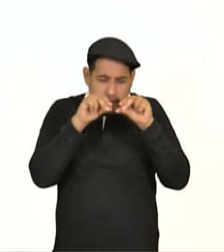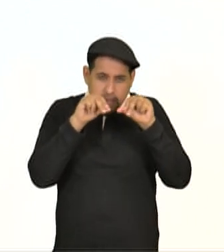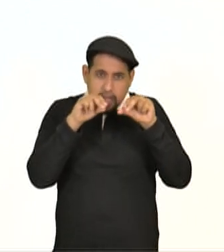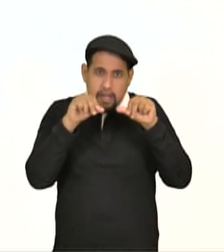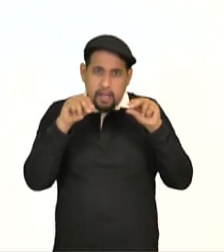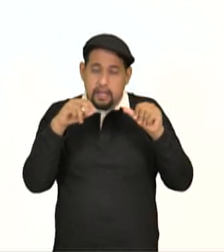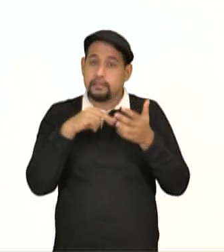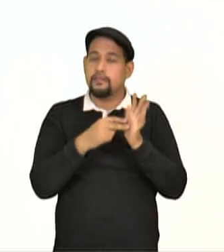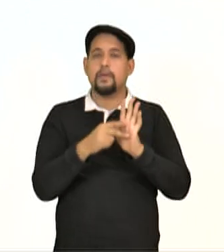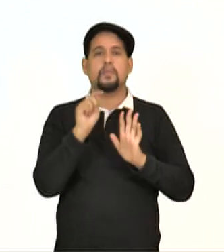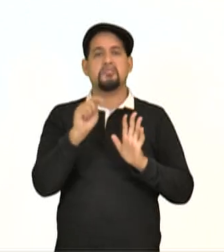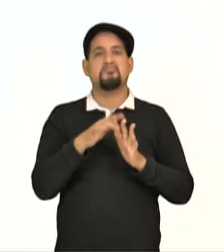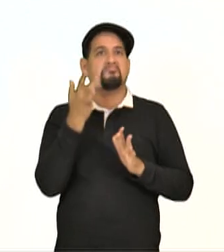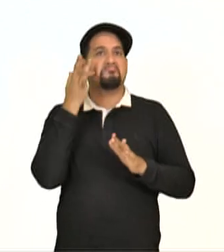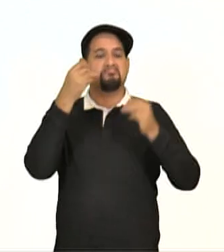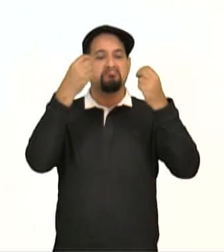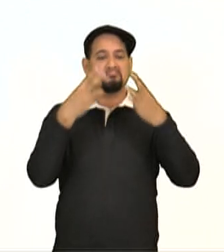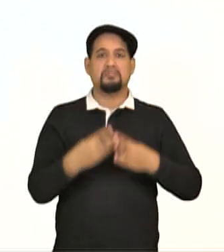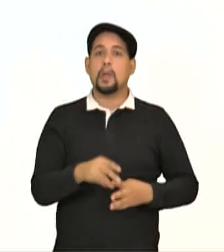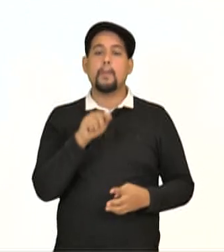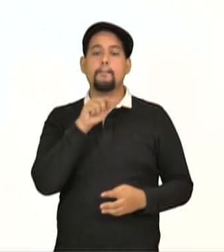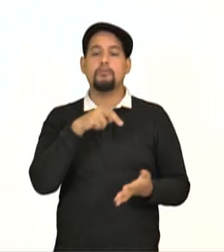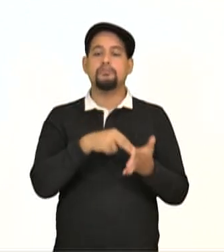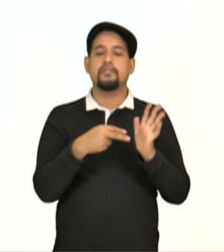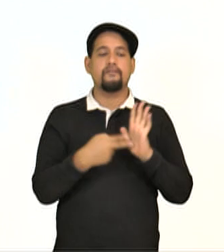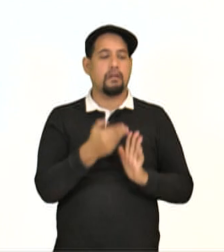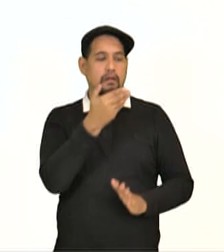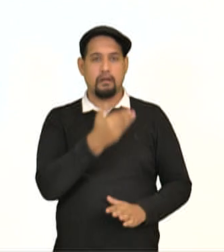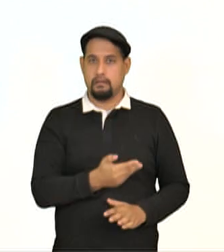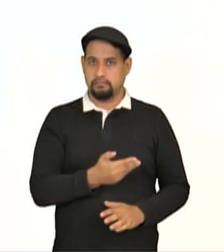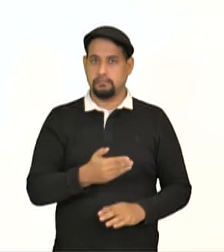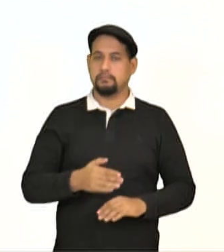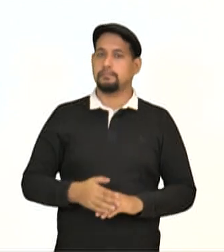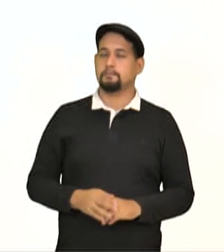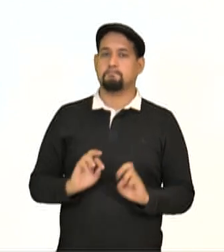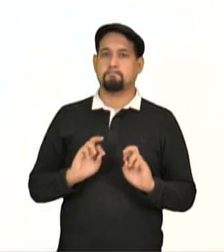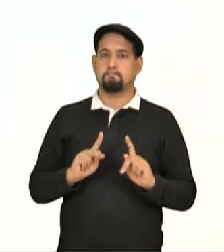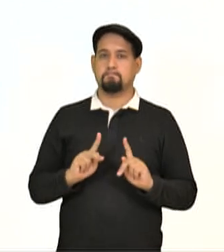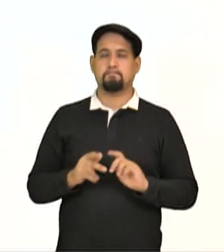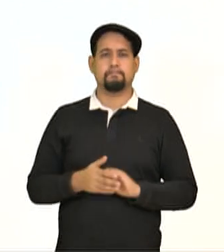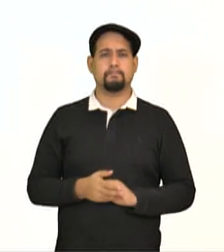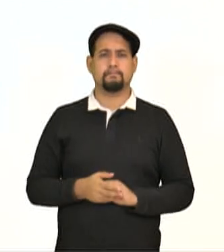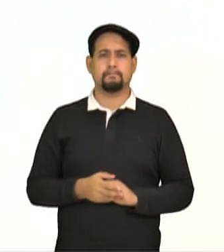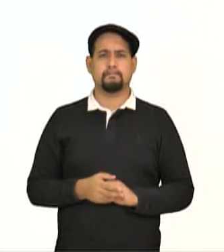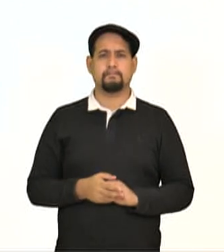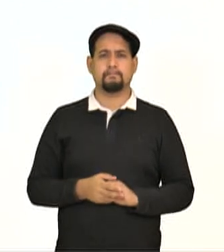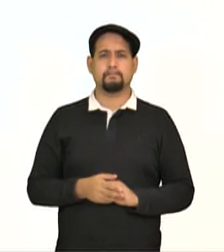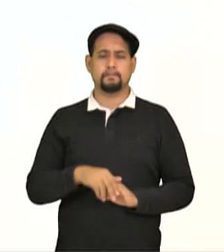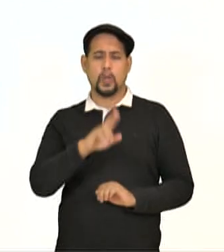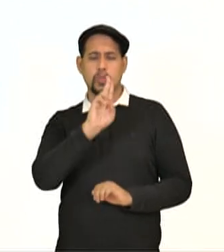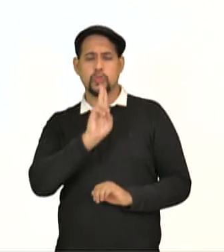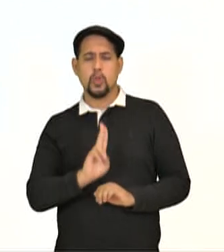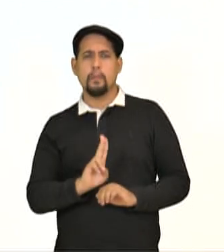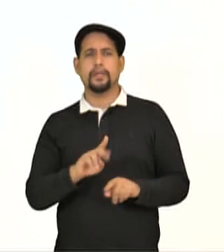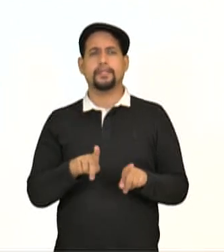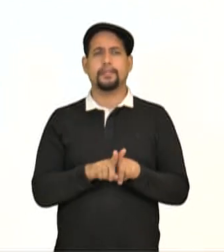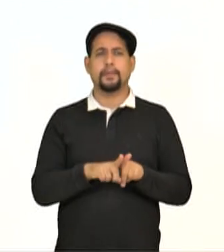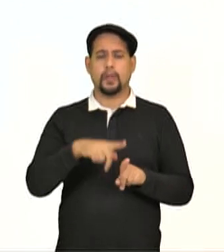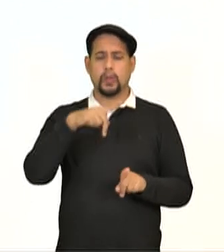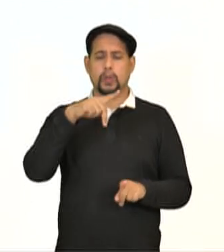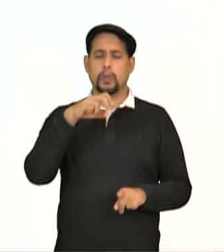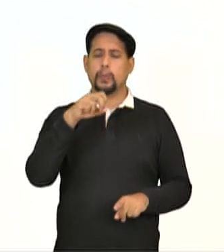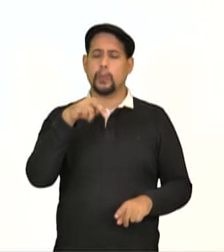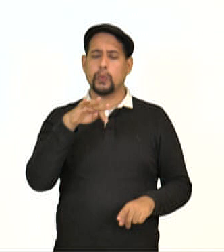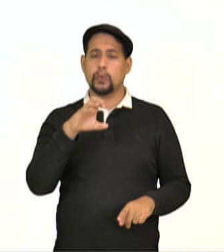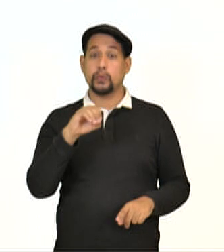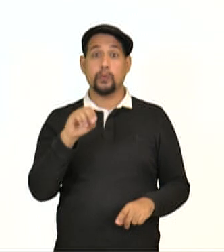de ponto. Eu não consigo definir ponto é isso, ok? Muito bem. E a nomeação? A nomeação do ponto, a